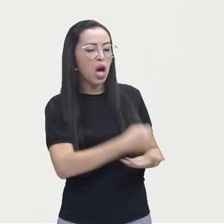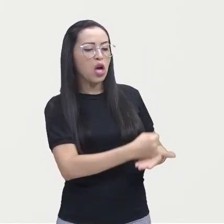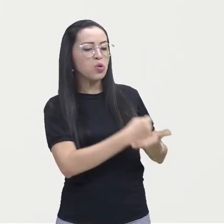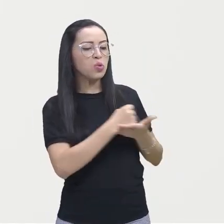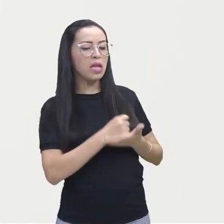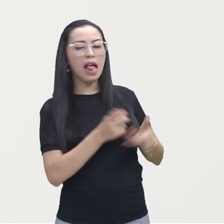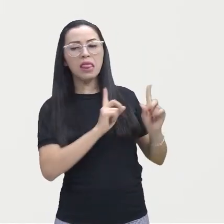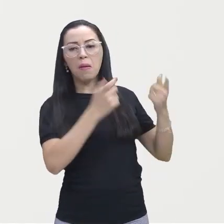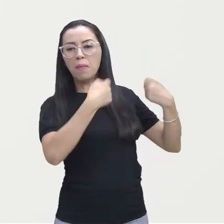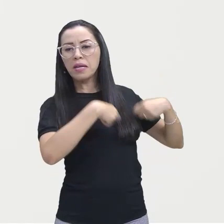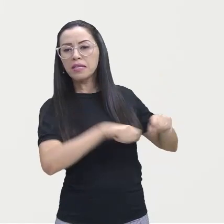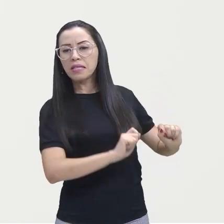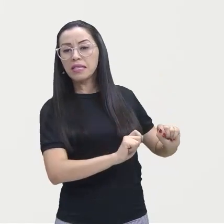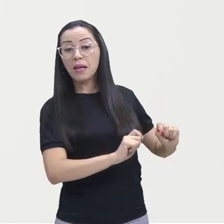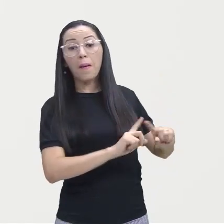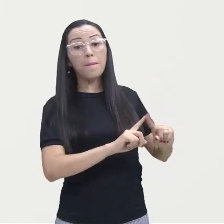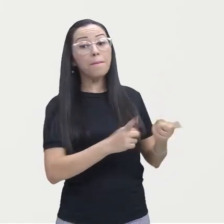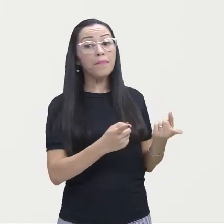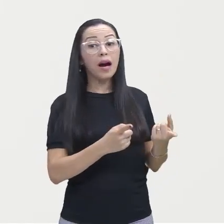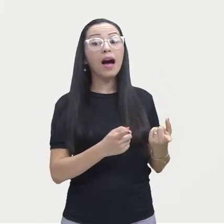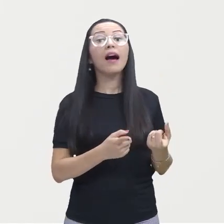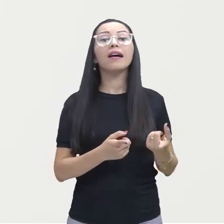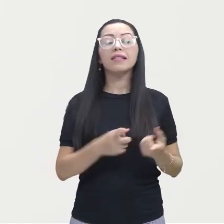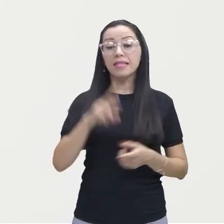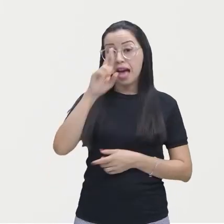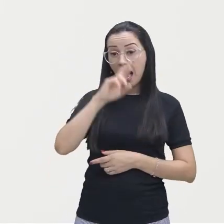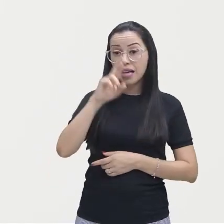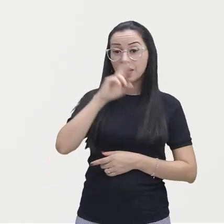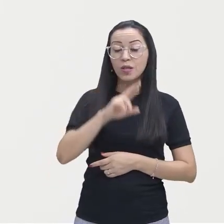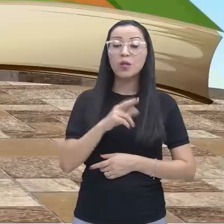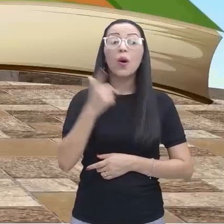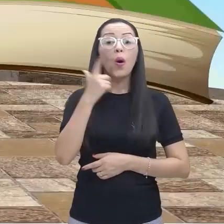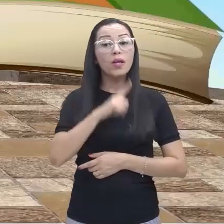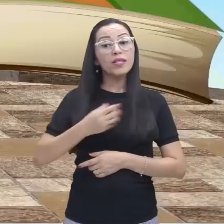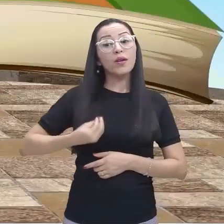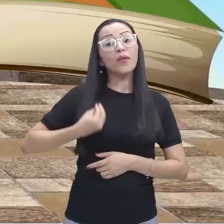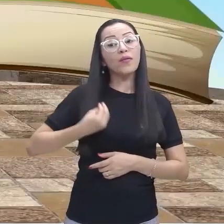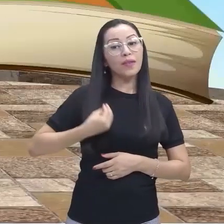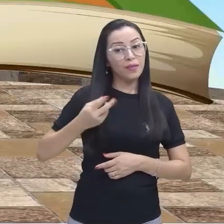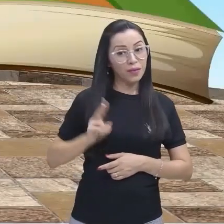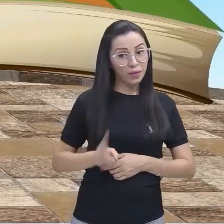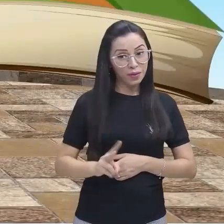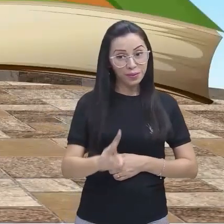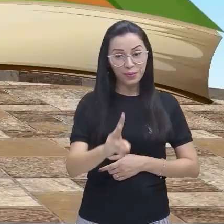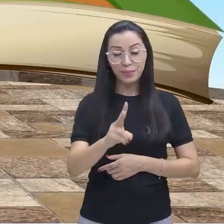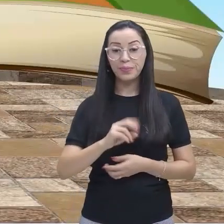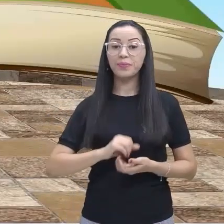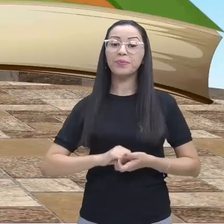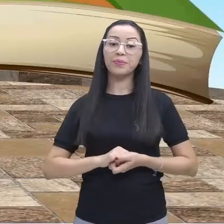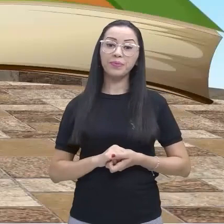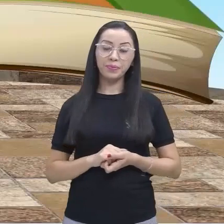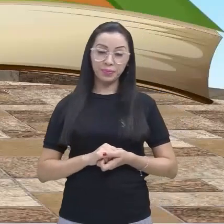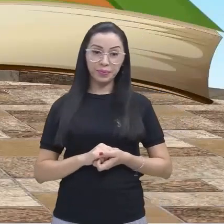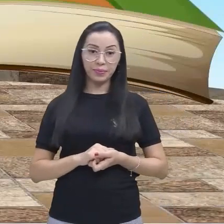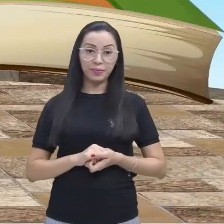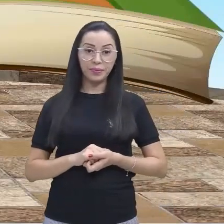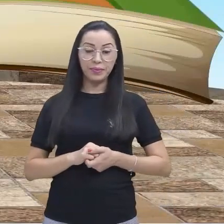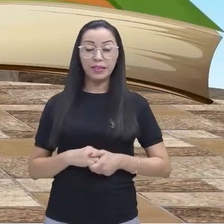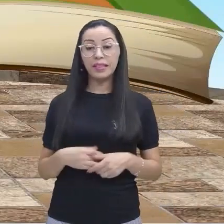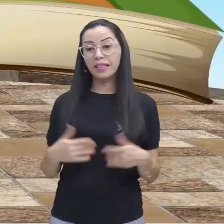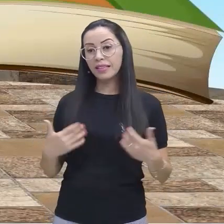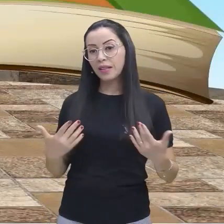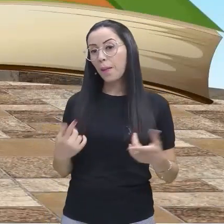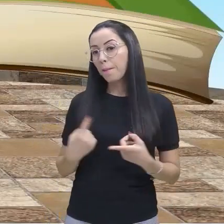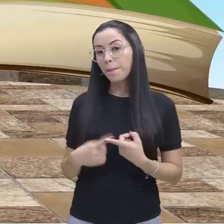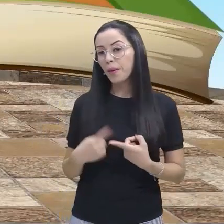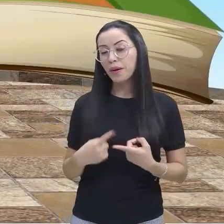bem que o ratinho conseguiu escapar. Até que um dia o que aconteceu? Ele pensou que